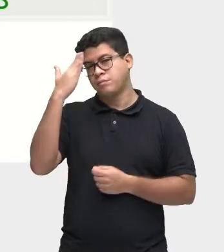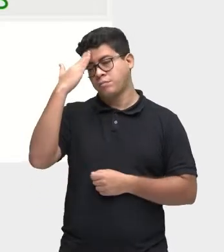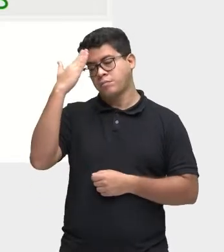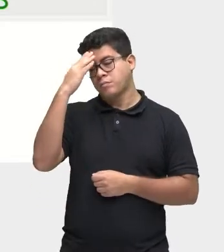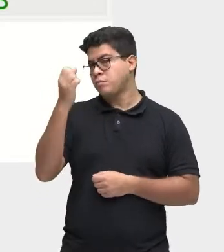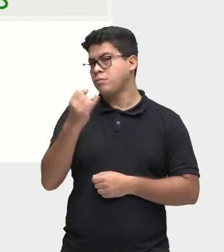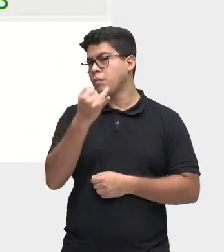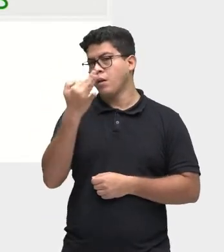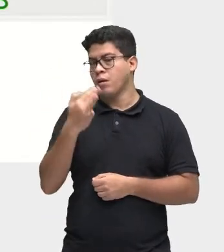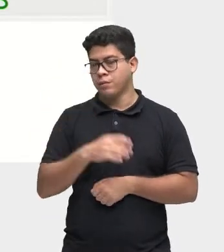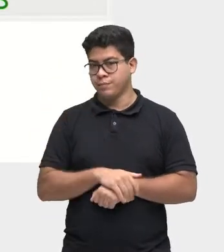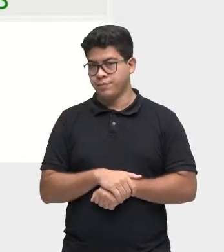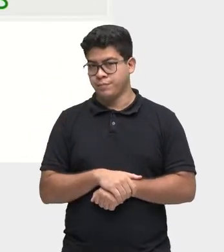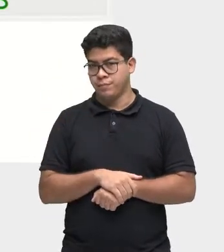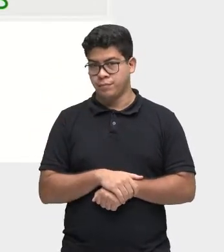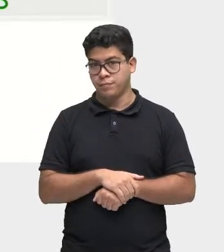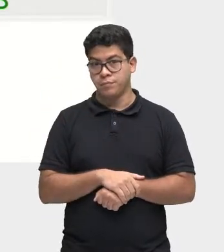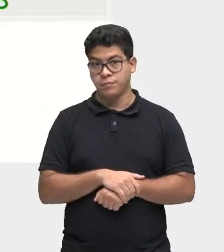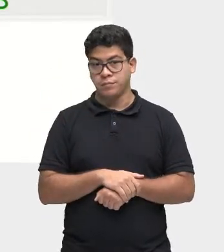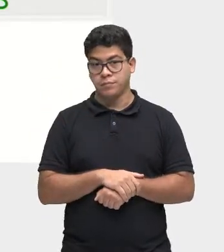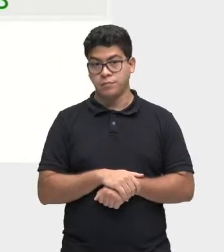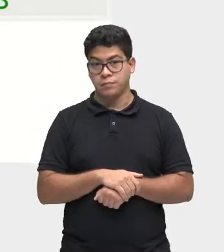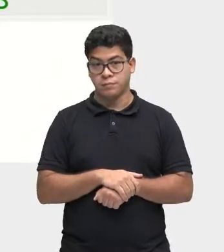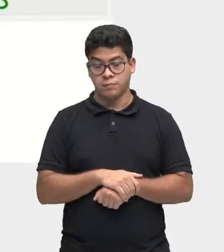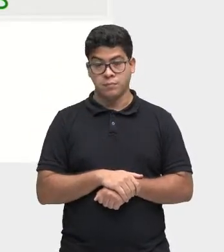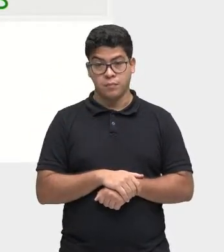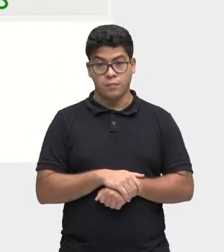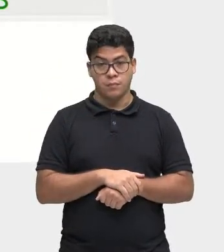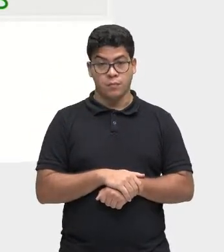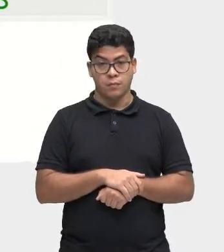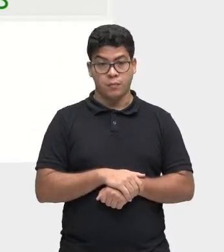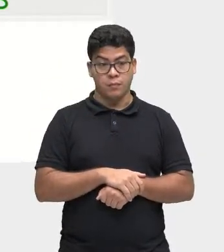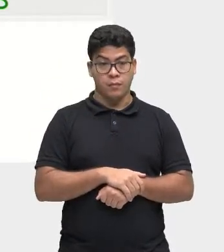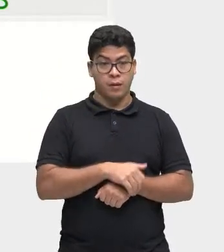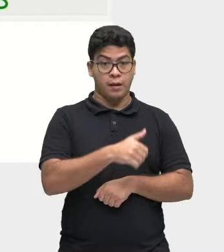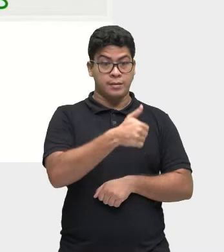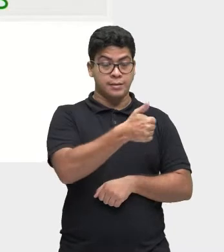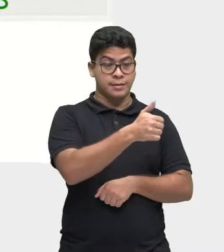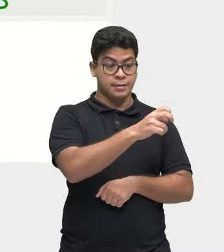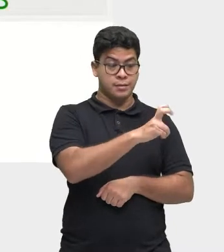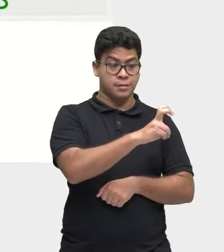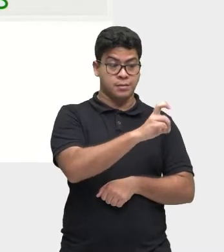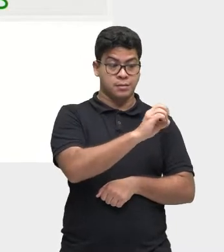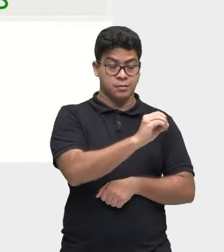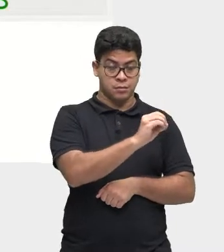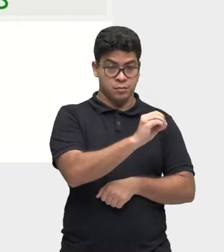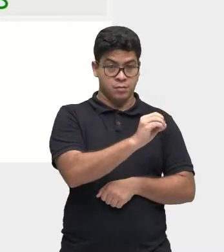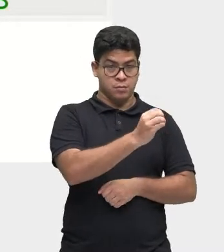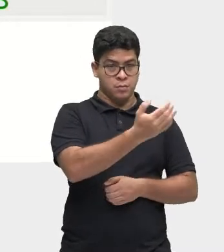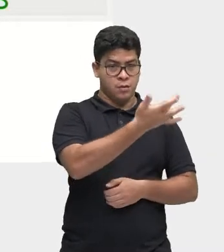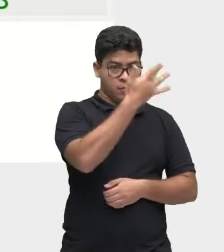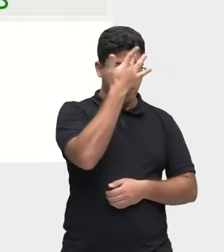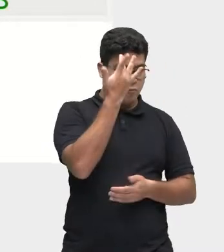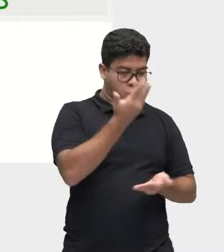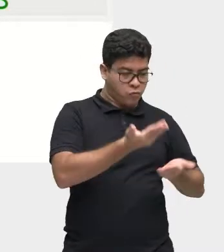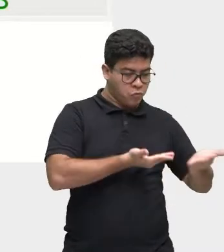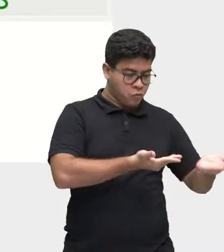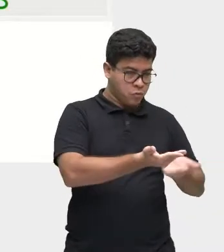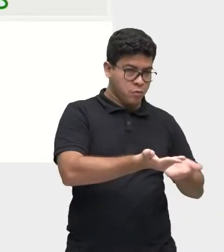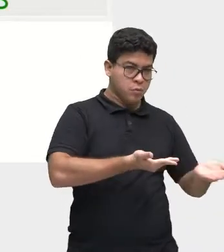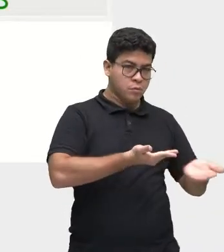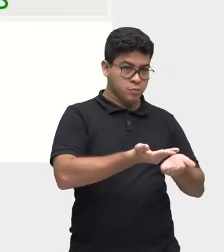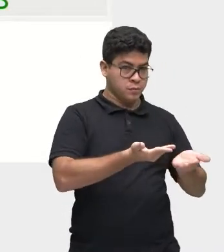para quem? Para 150 funcionários. Então, a gente vai pôr aqui, ó, essa quantidade